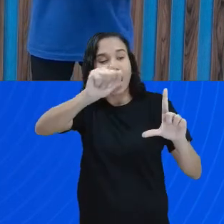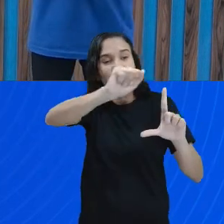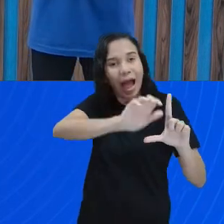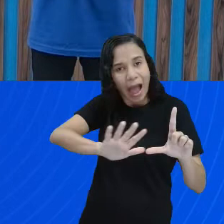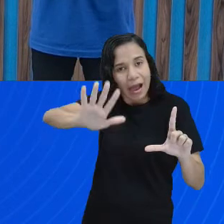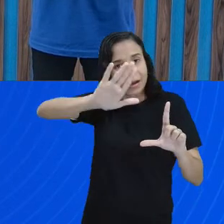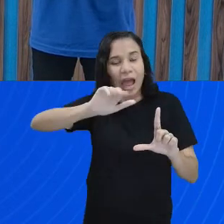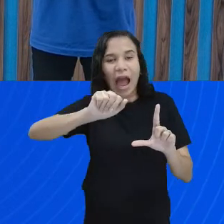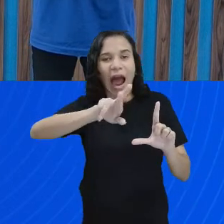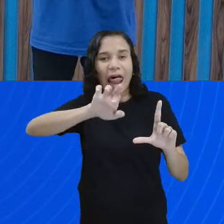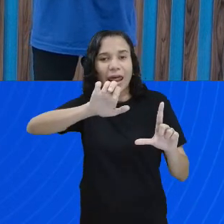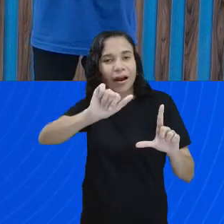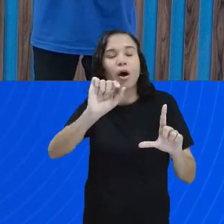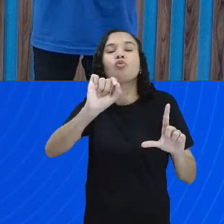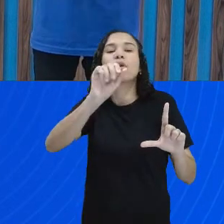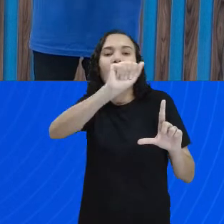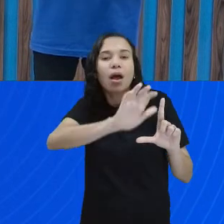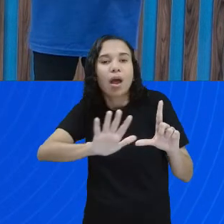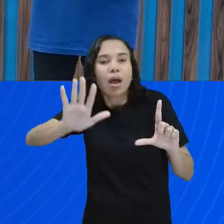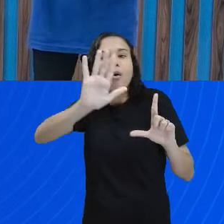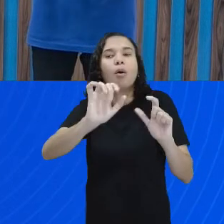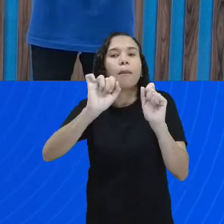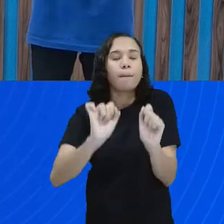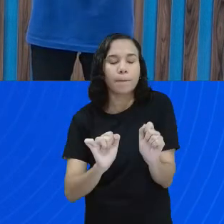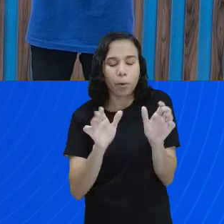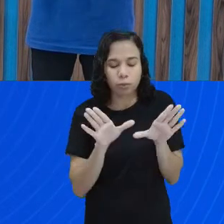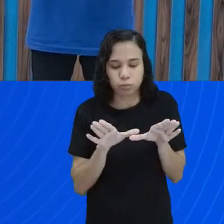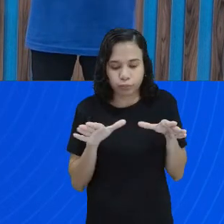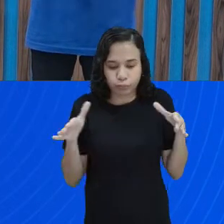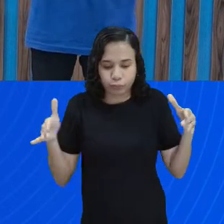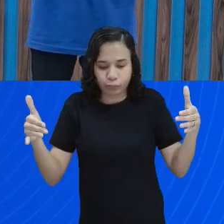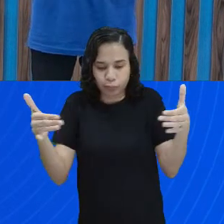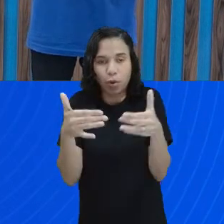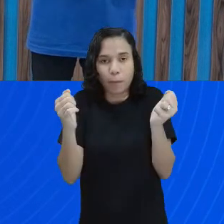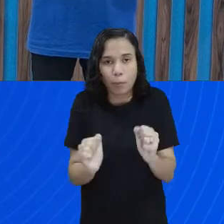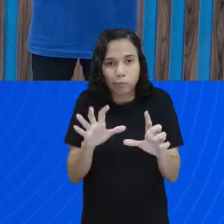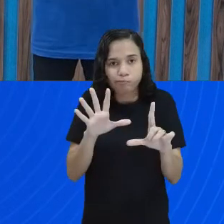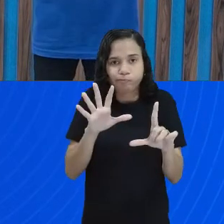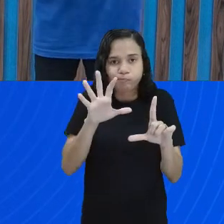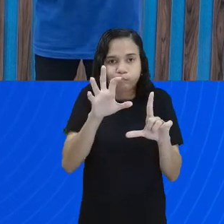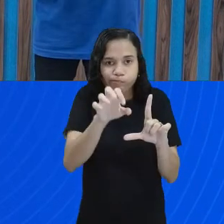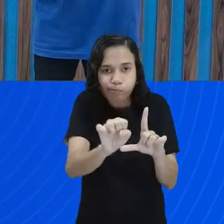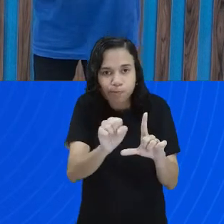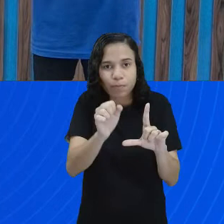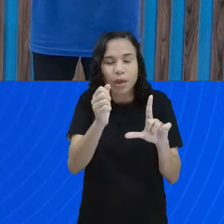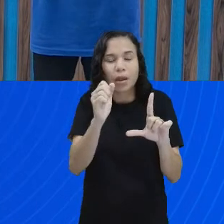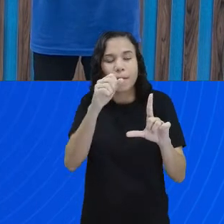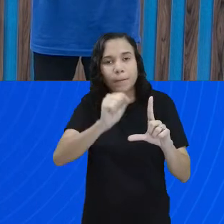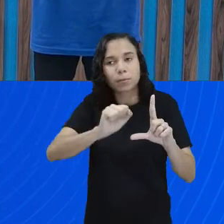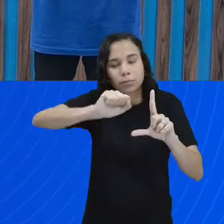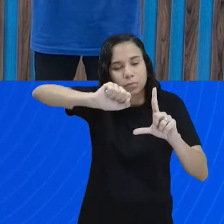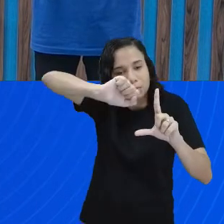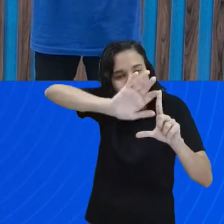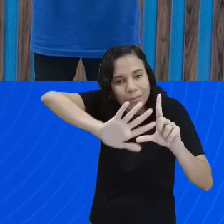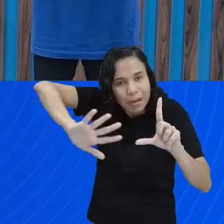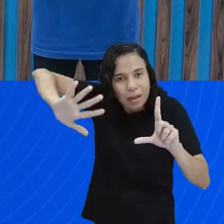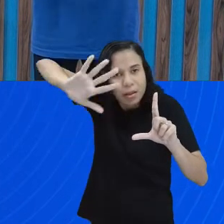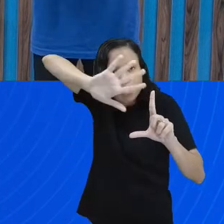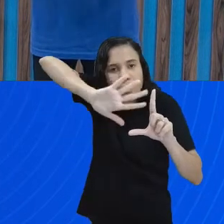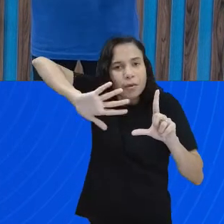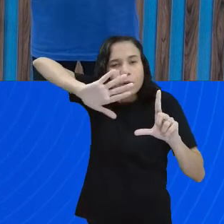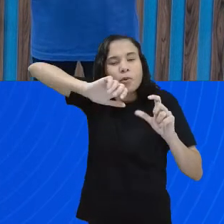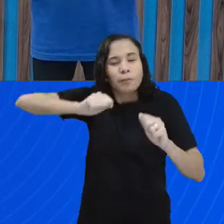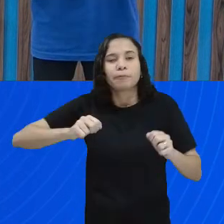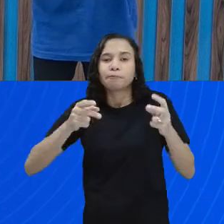perceber que a área é a região que eu posso tocar, que eu posso tocar nele, sentir, né? Eu